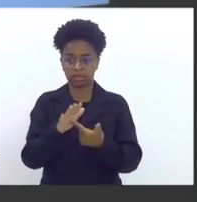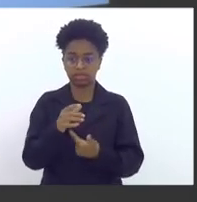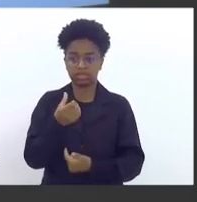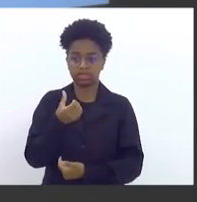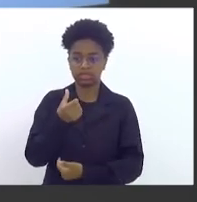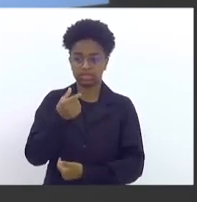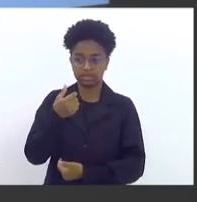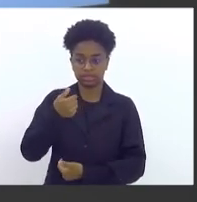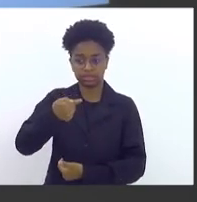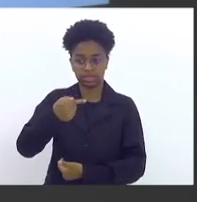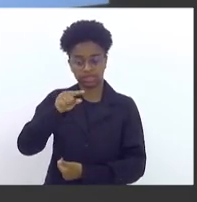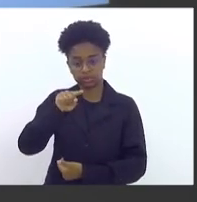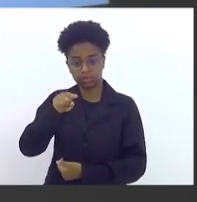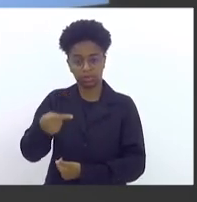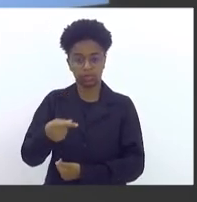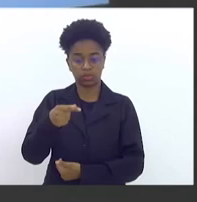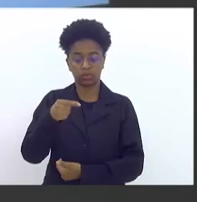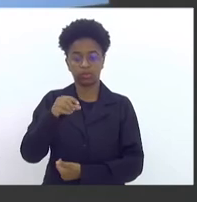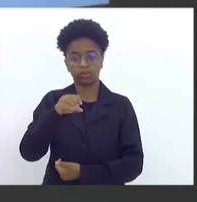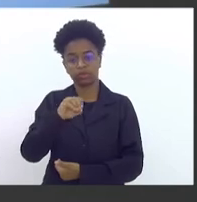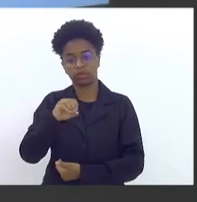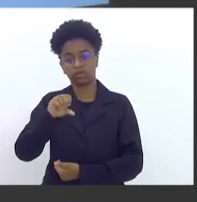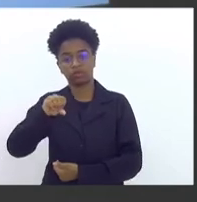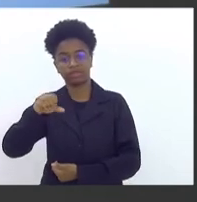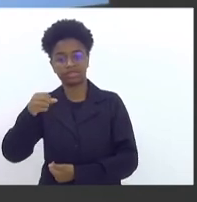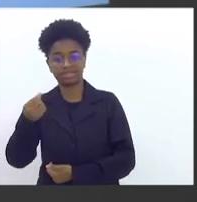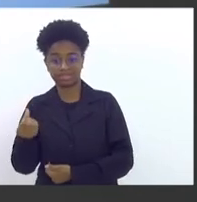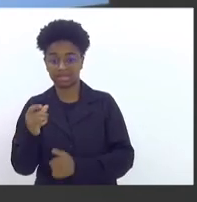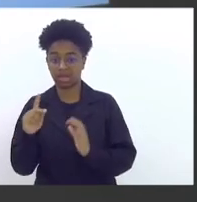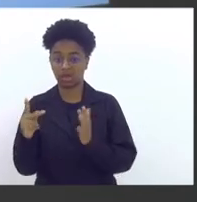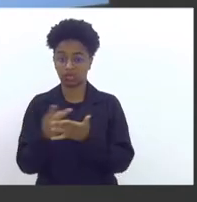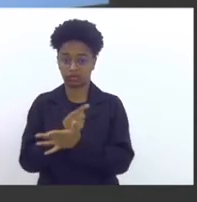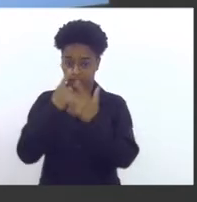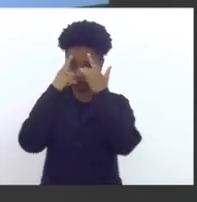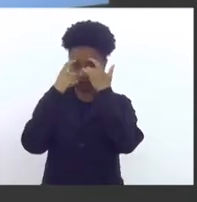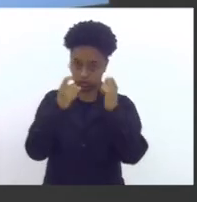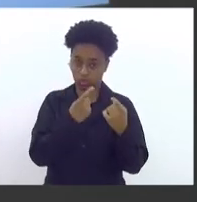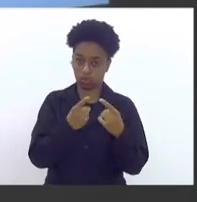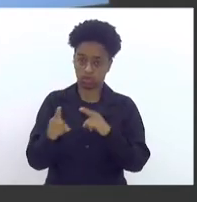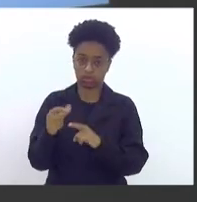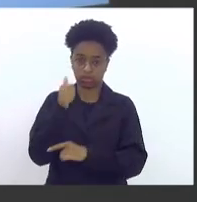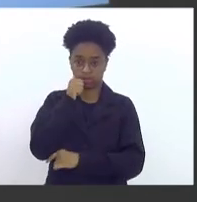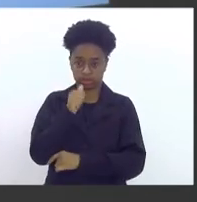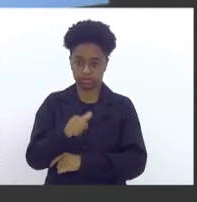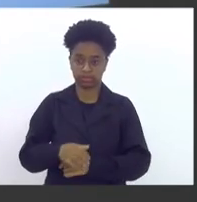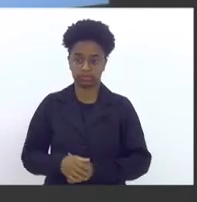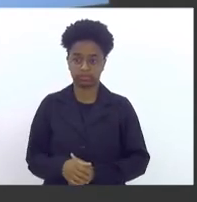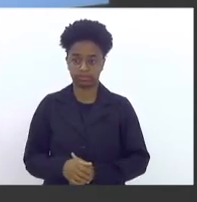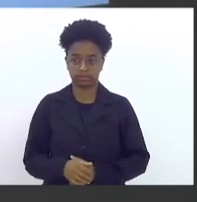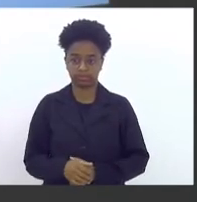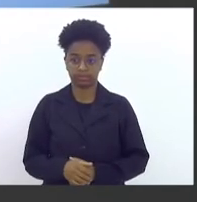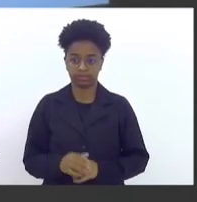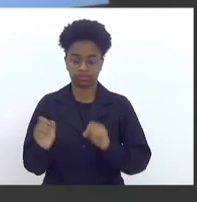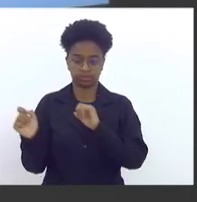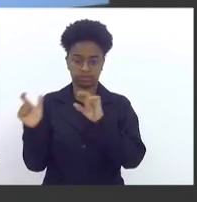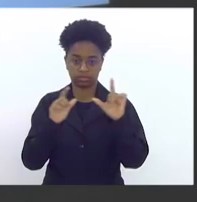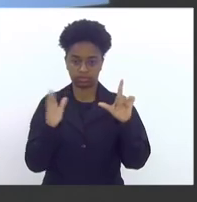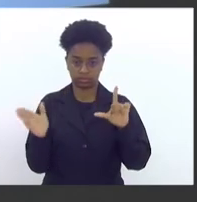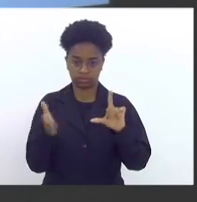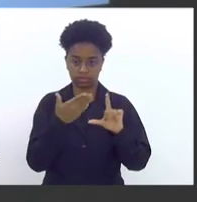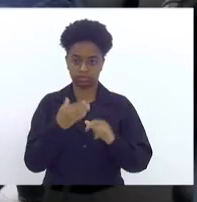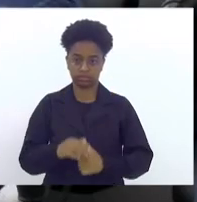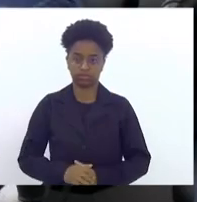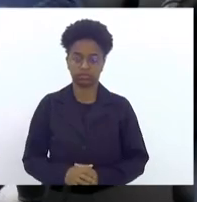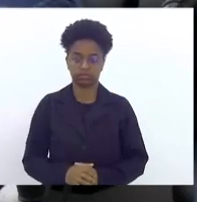casos é de violência virtual contra as mulheres no próximo slide se puder passar por